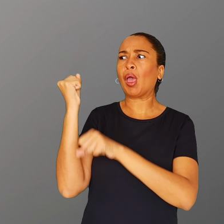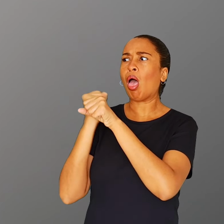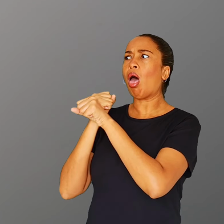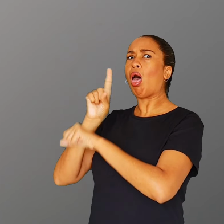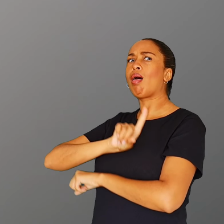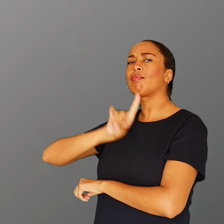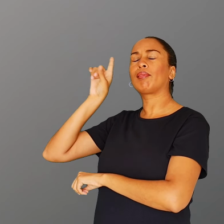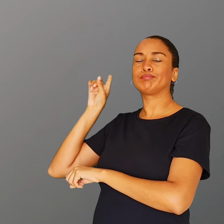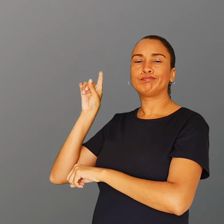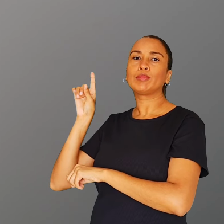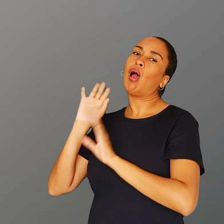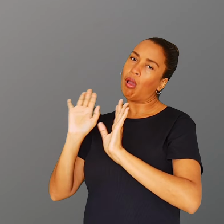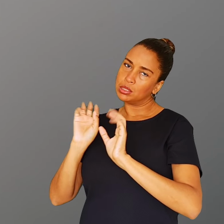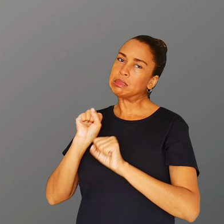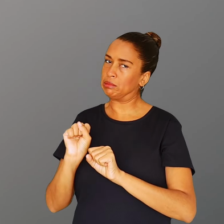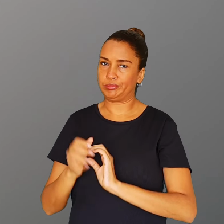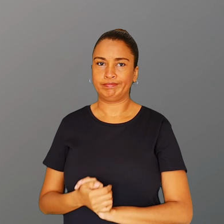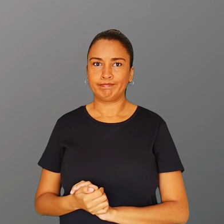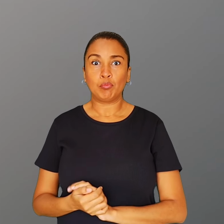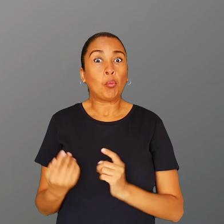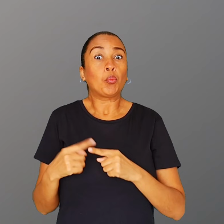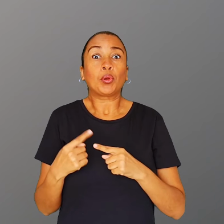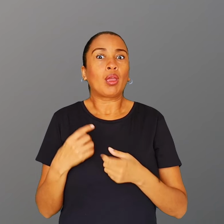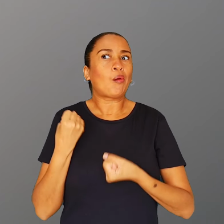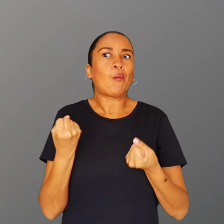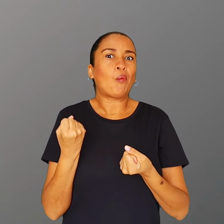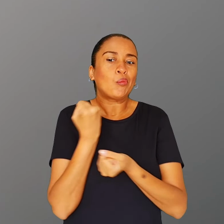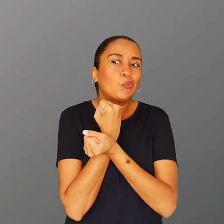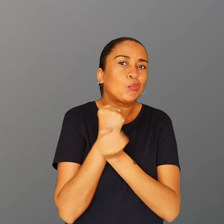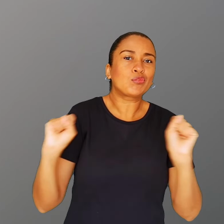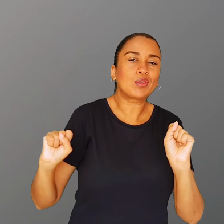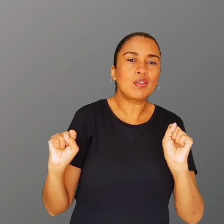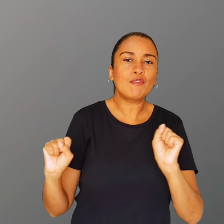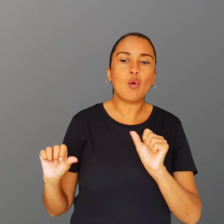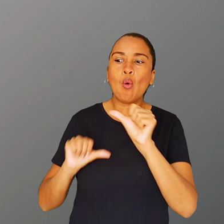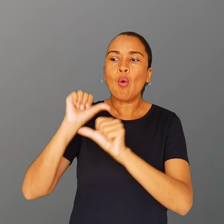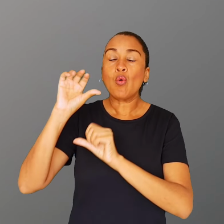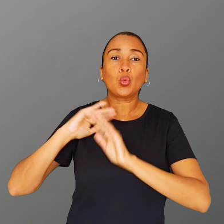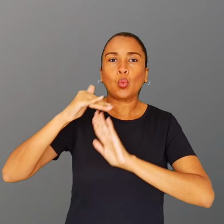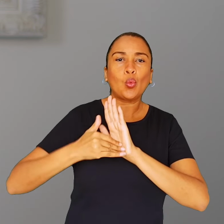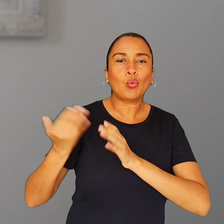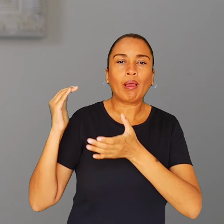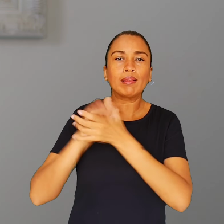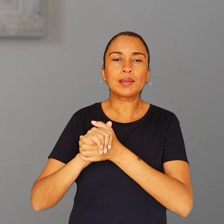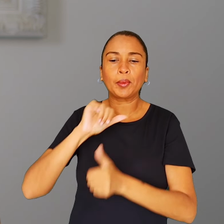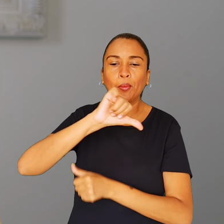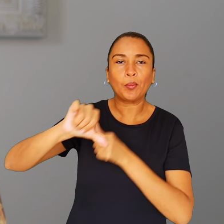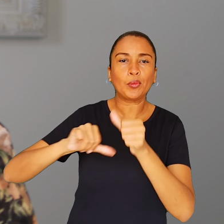1977, e lá vai cacetada. Senão, a gente não vai poder mostrar o casamento de todo mundo, né?